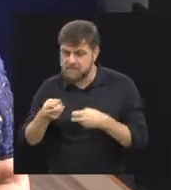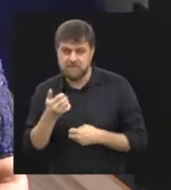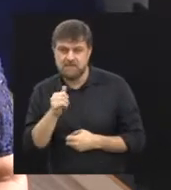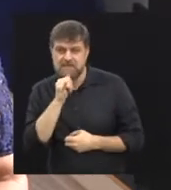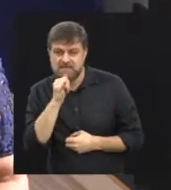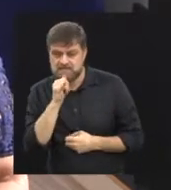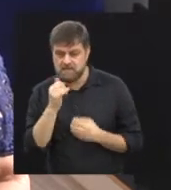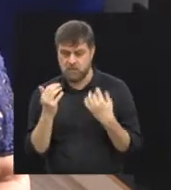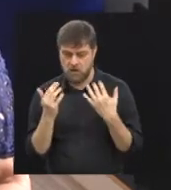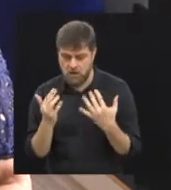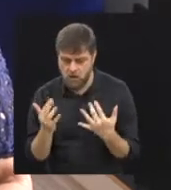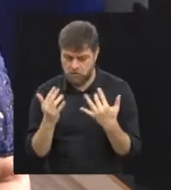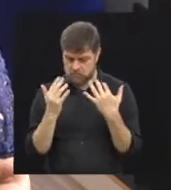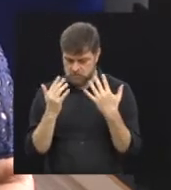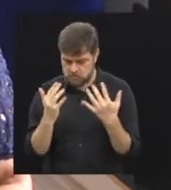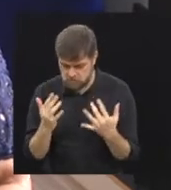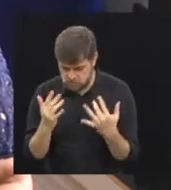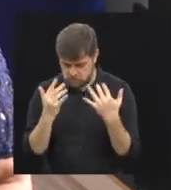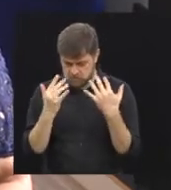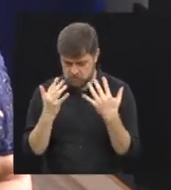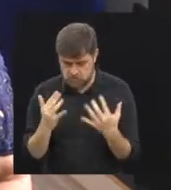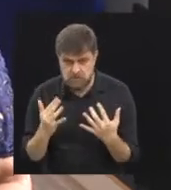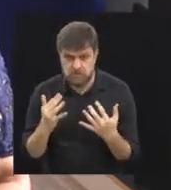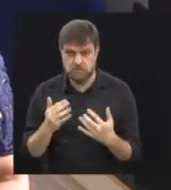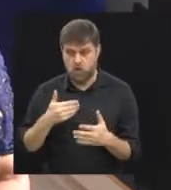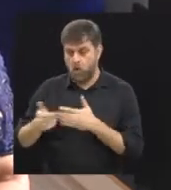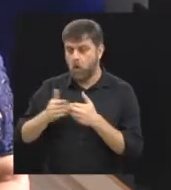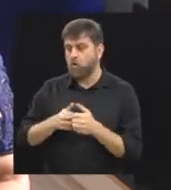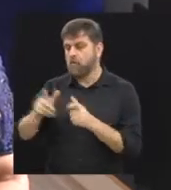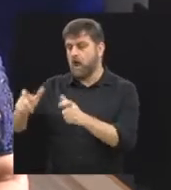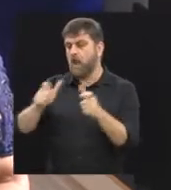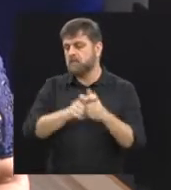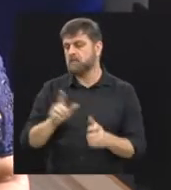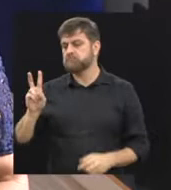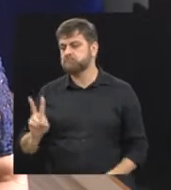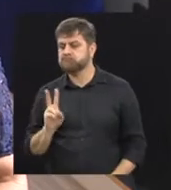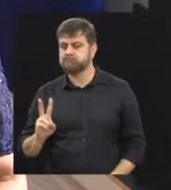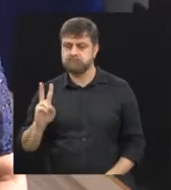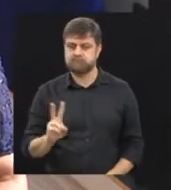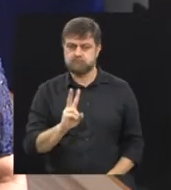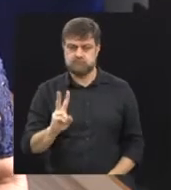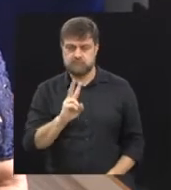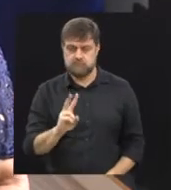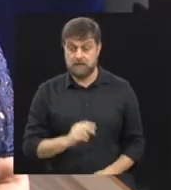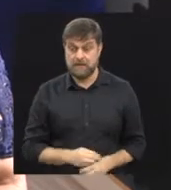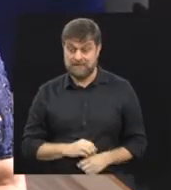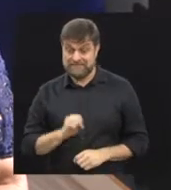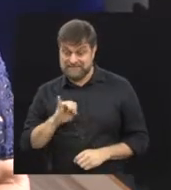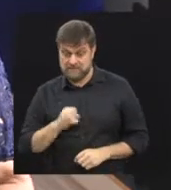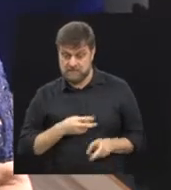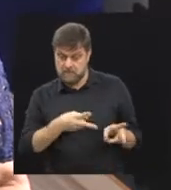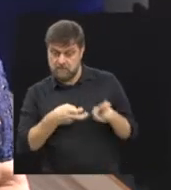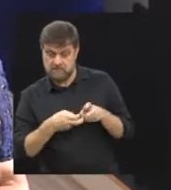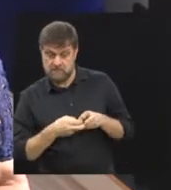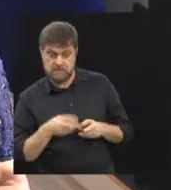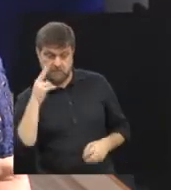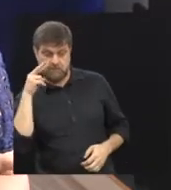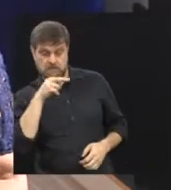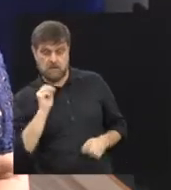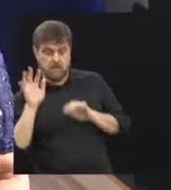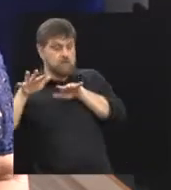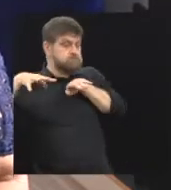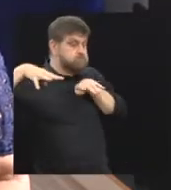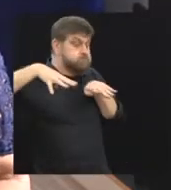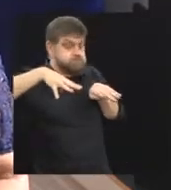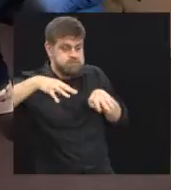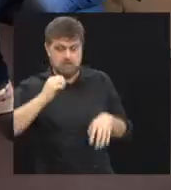caso do autismo, em qualquer lugar que eles vão, eles não têm essa discriminação, mas quando é visual, na hora que bate o olho,